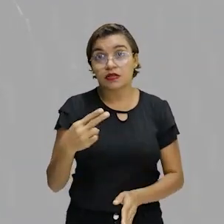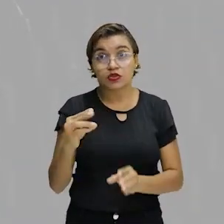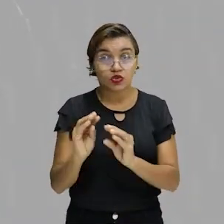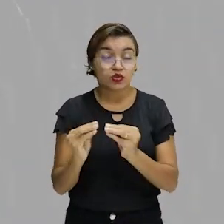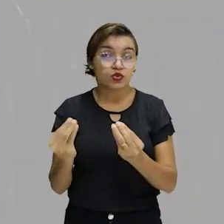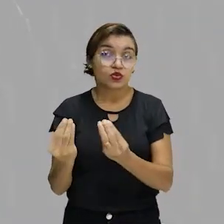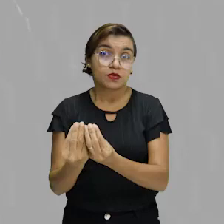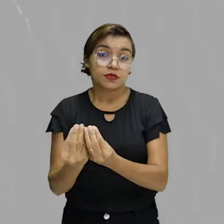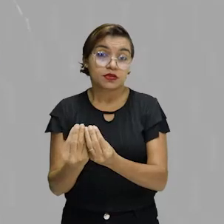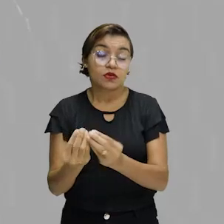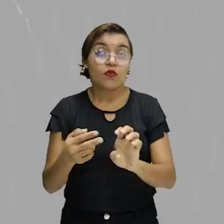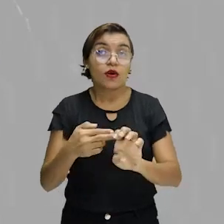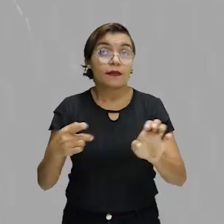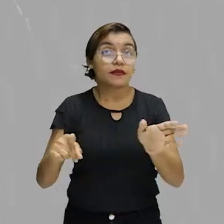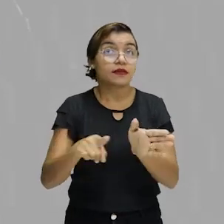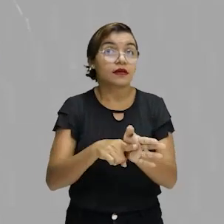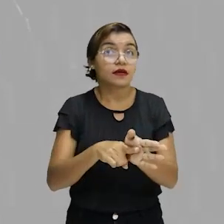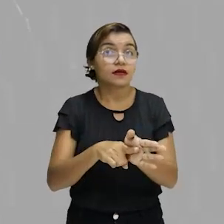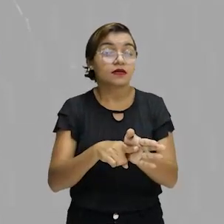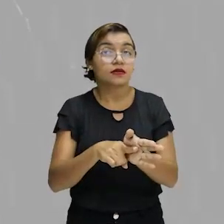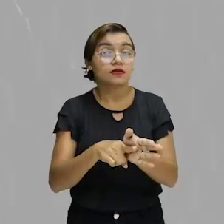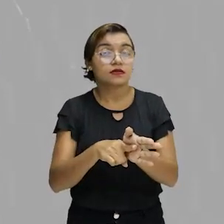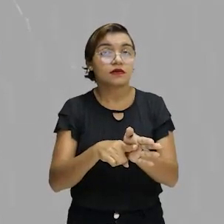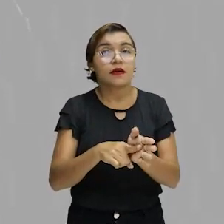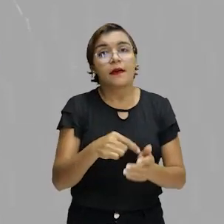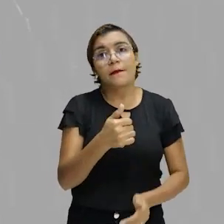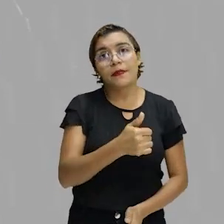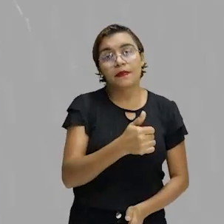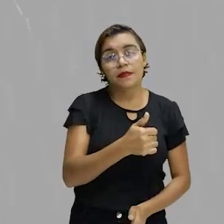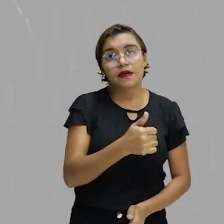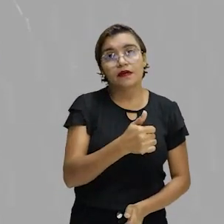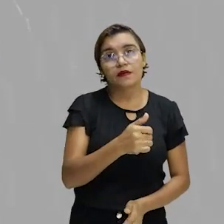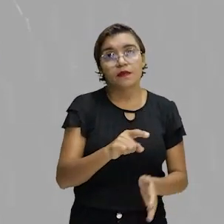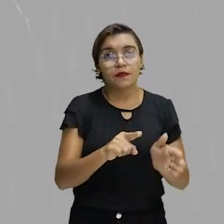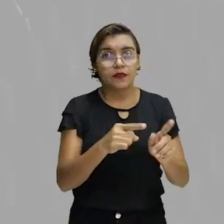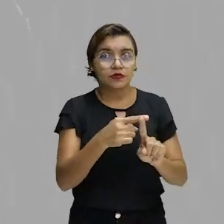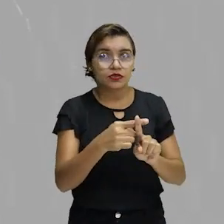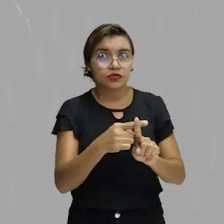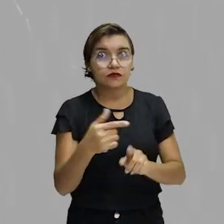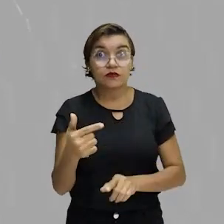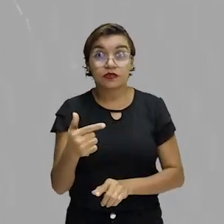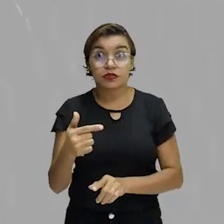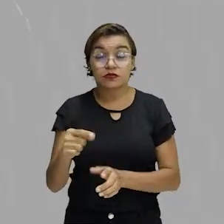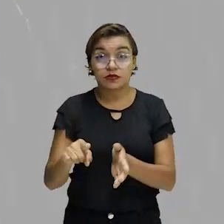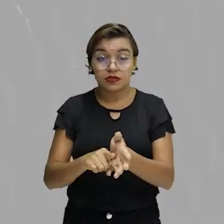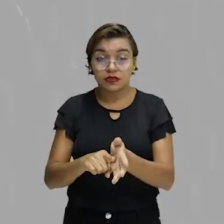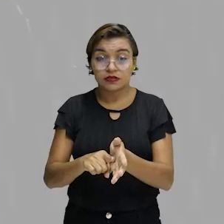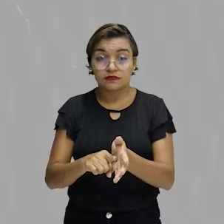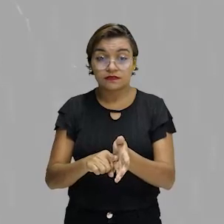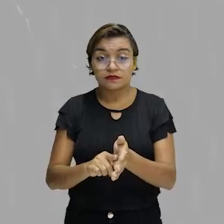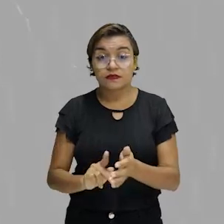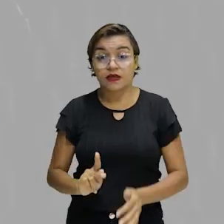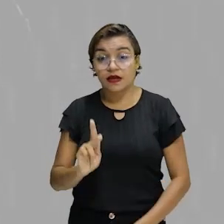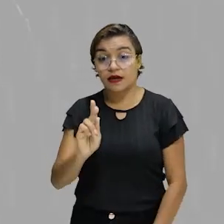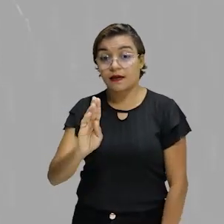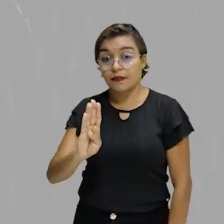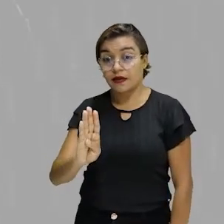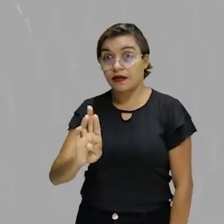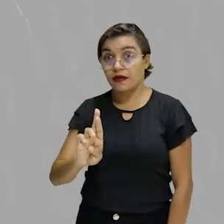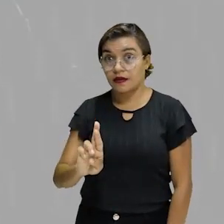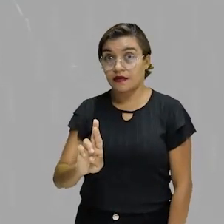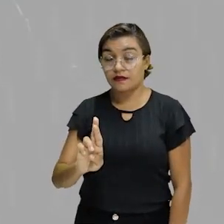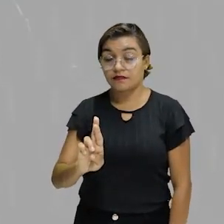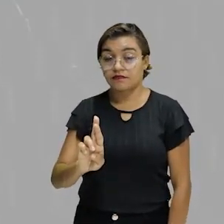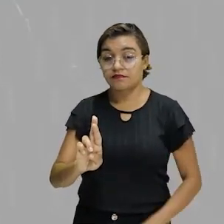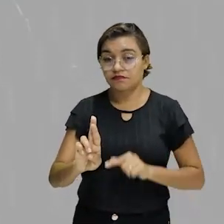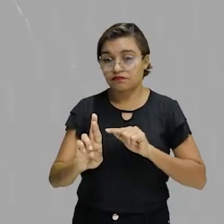quem um elemento negativo primeiro é positivo segundo é negativo kbr Então quem vai ser o negativo o BR